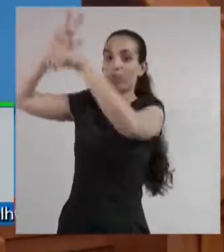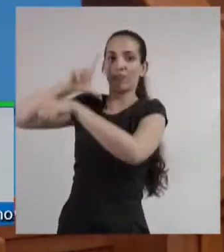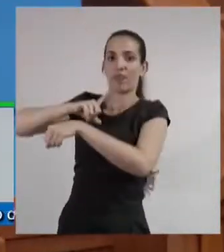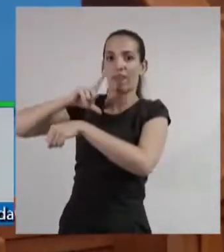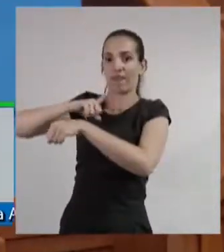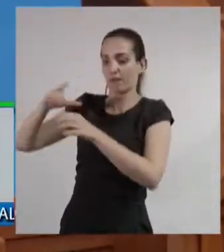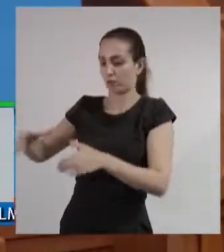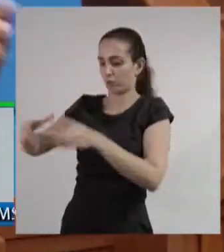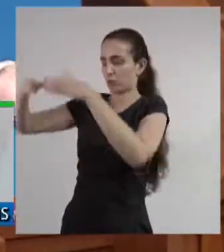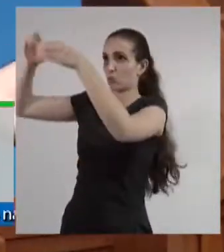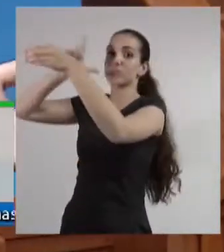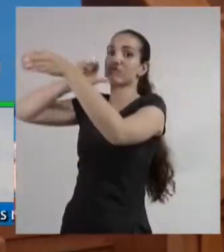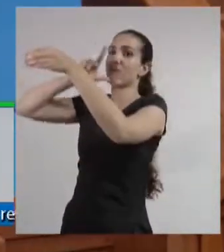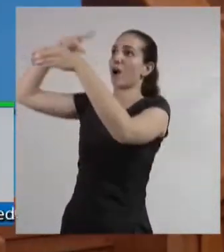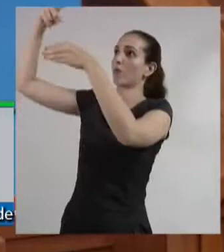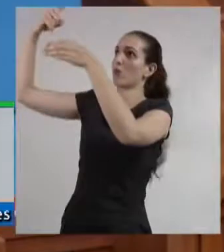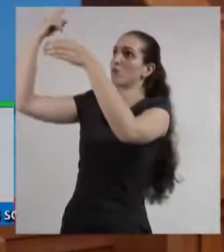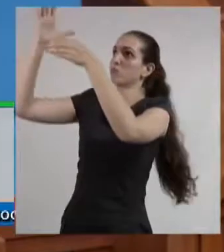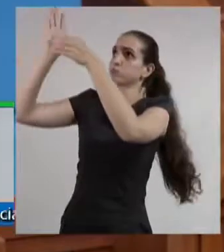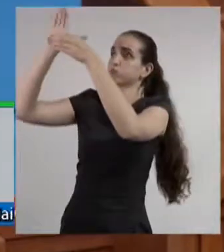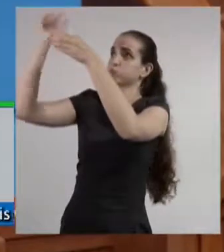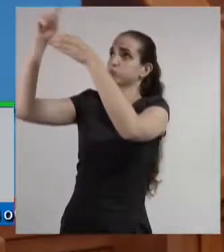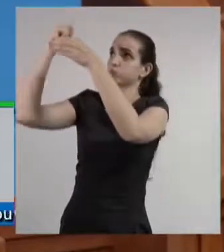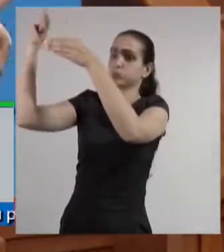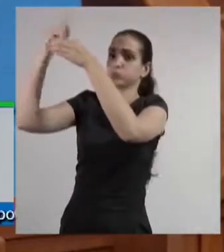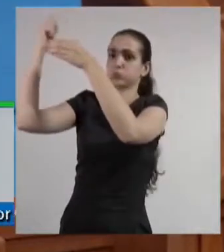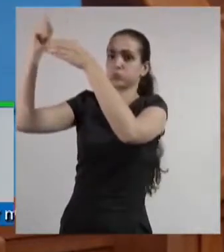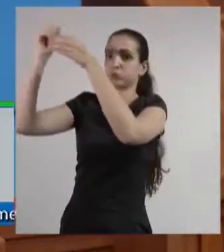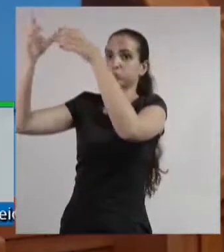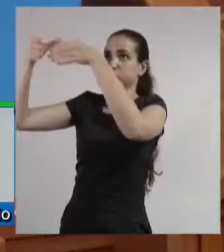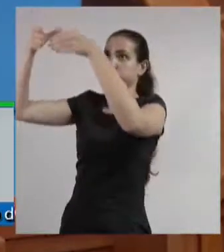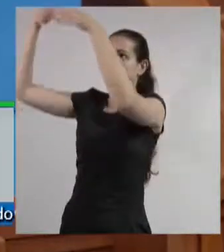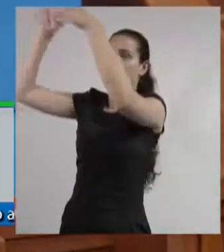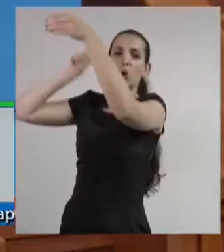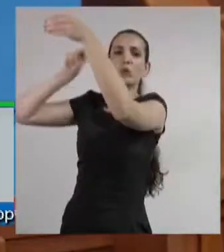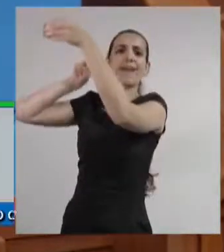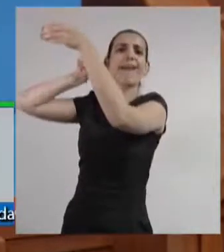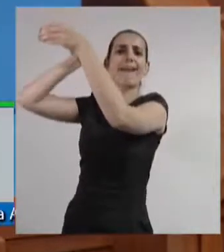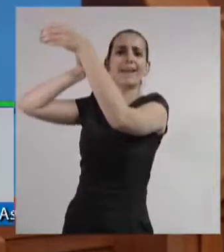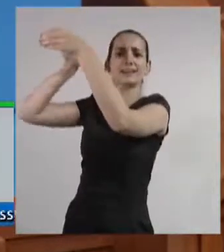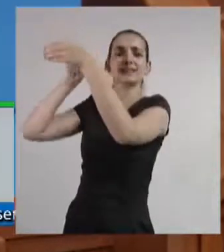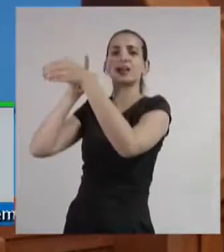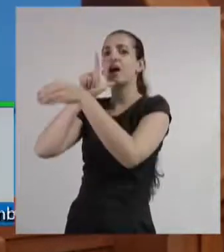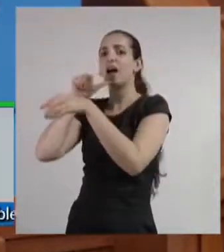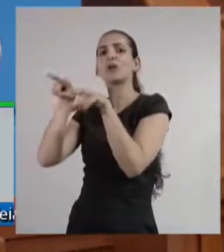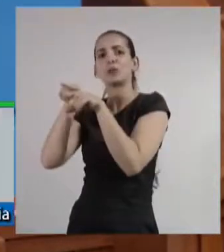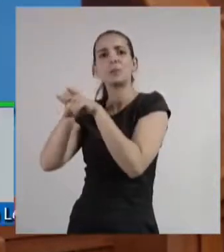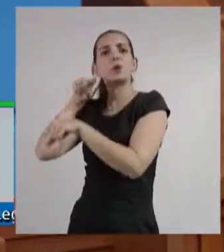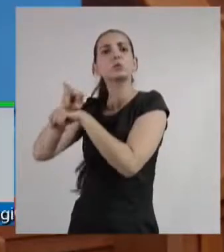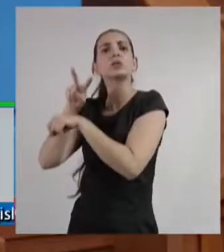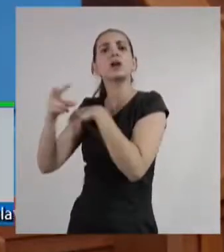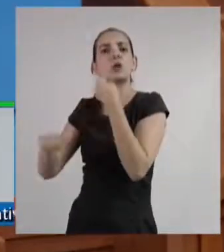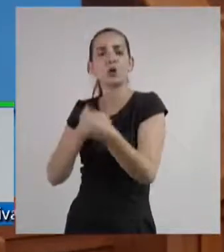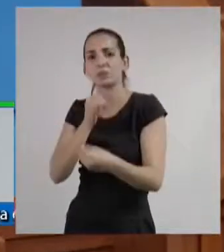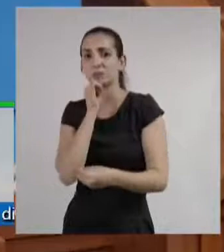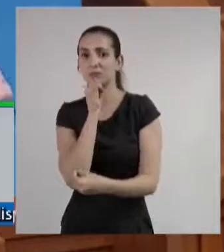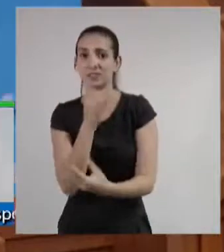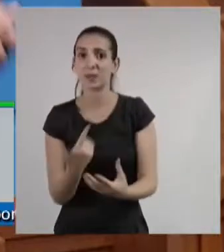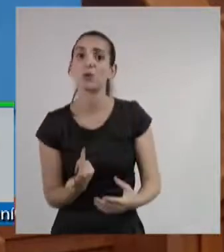feita em terreno de terra roxa, ela tem uma durabilidade. Quando ela é feita em terreno arenoso, ela